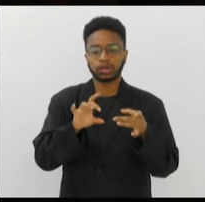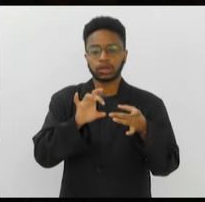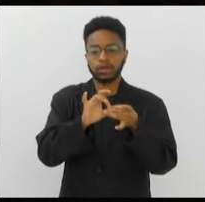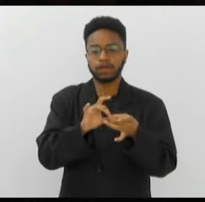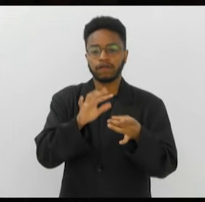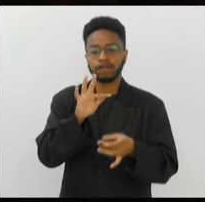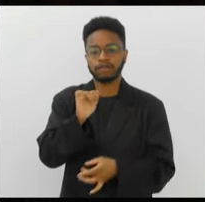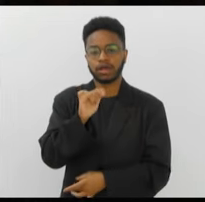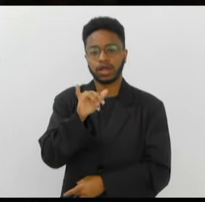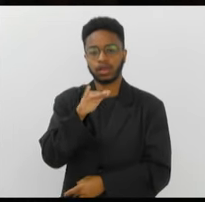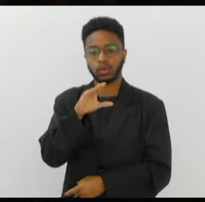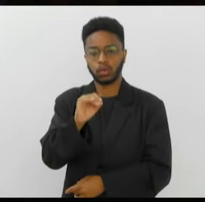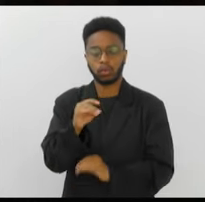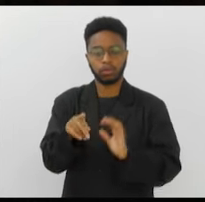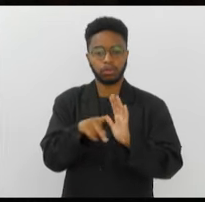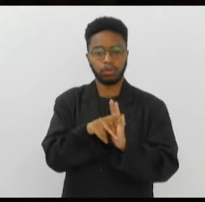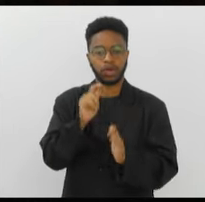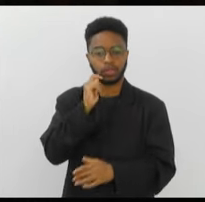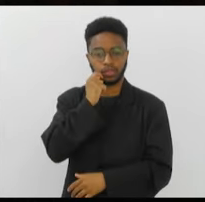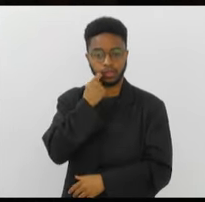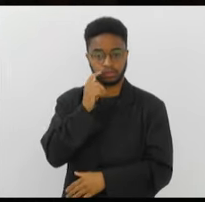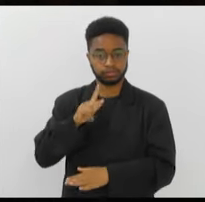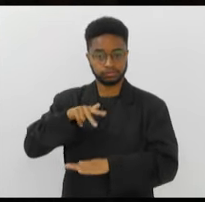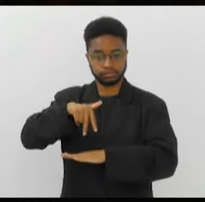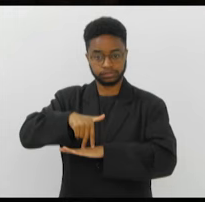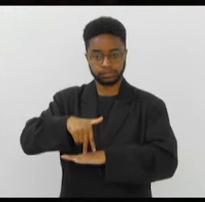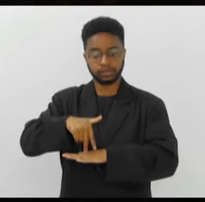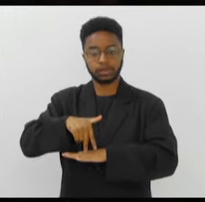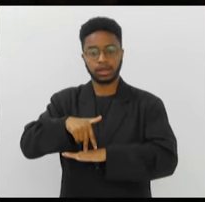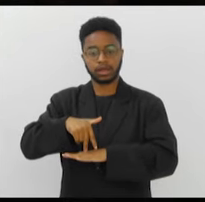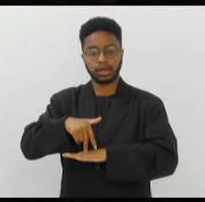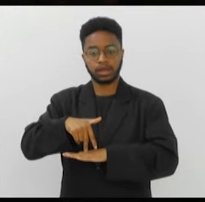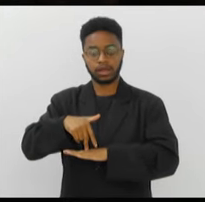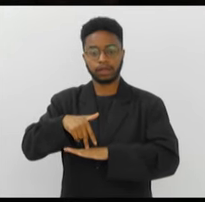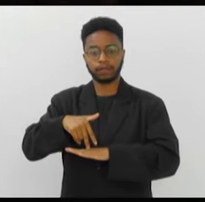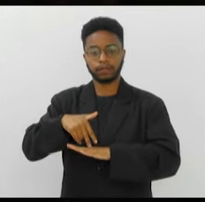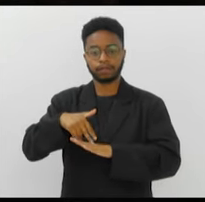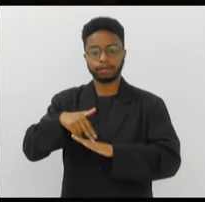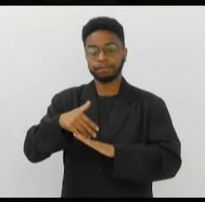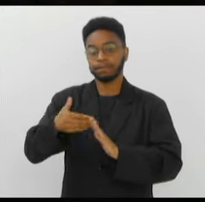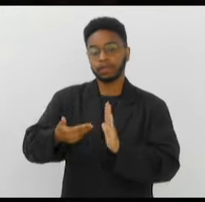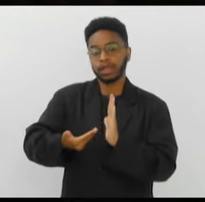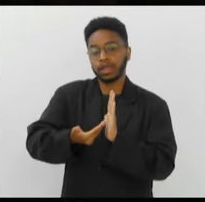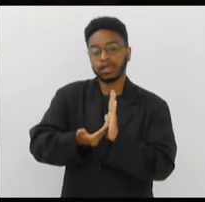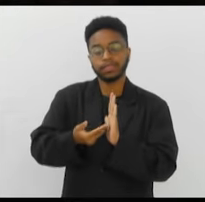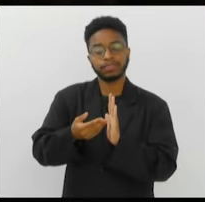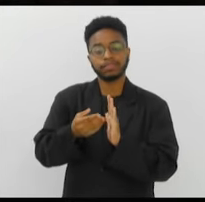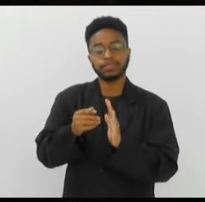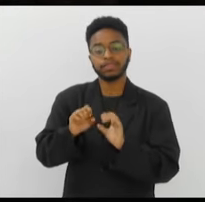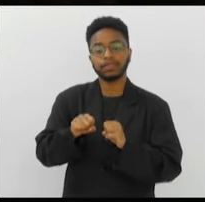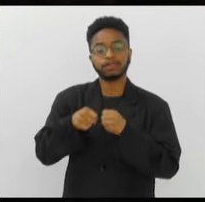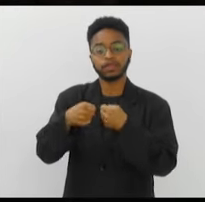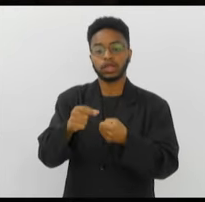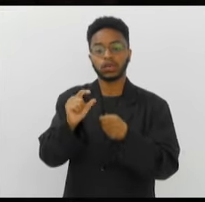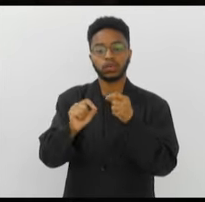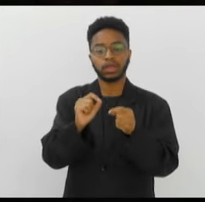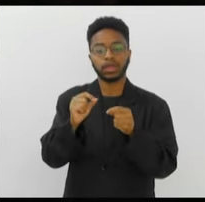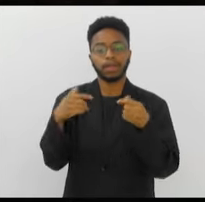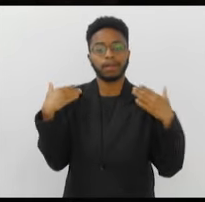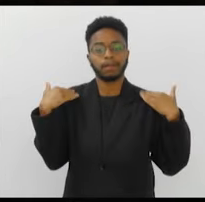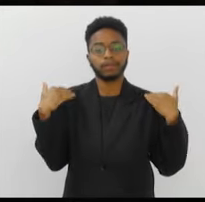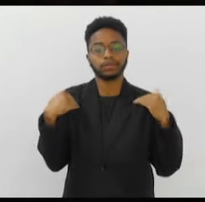Paes foi à tribuna da Câmara Federal defender a saidinha dos marginais do